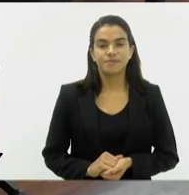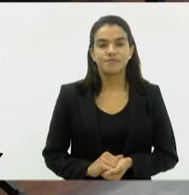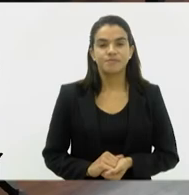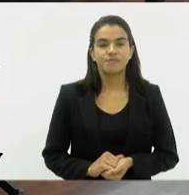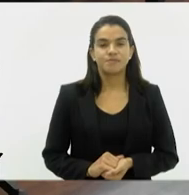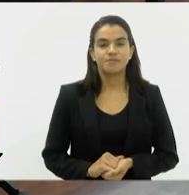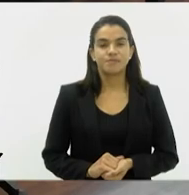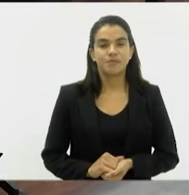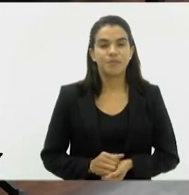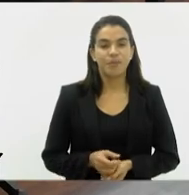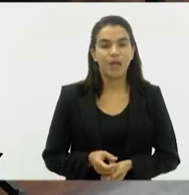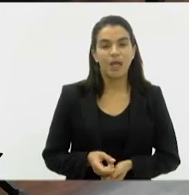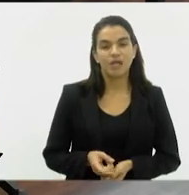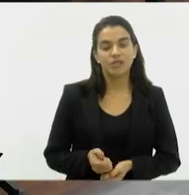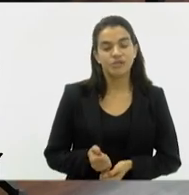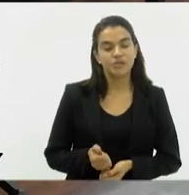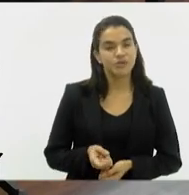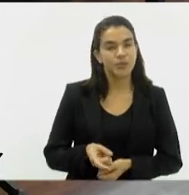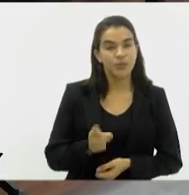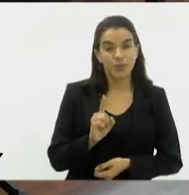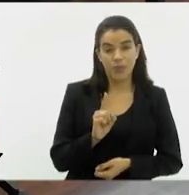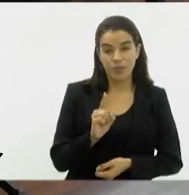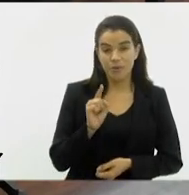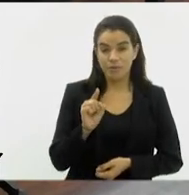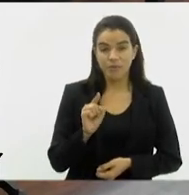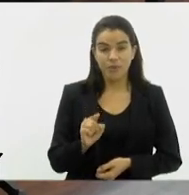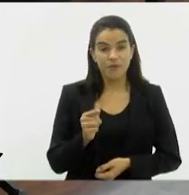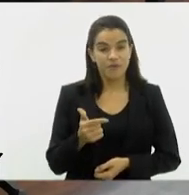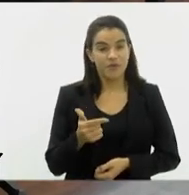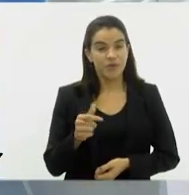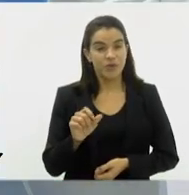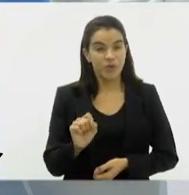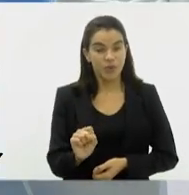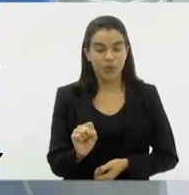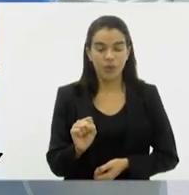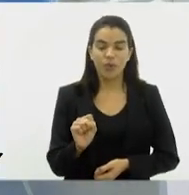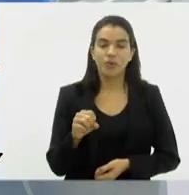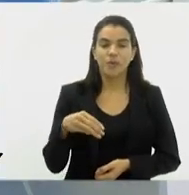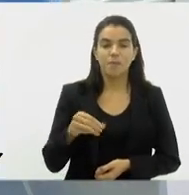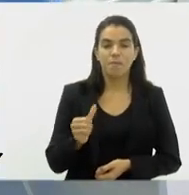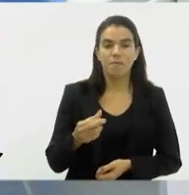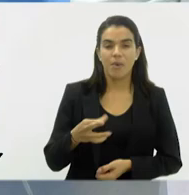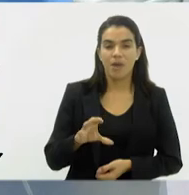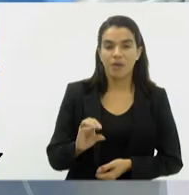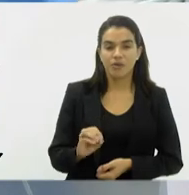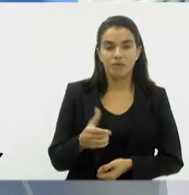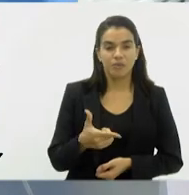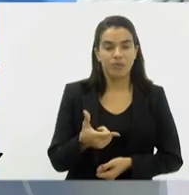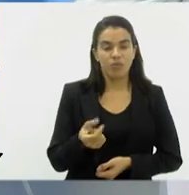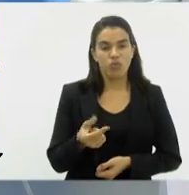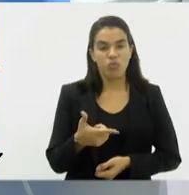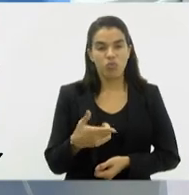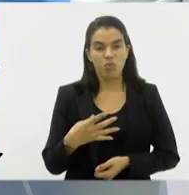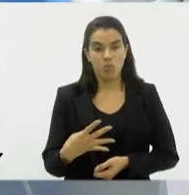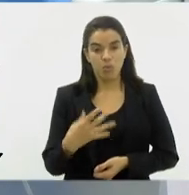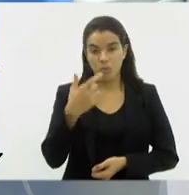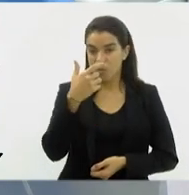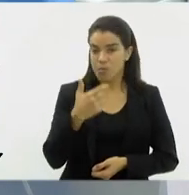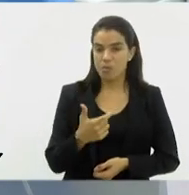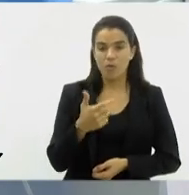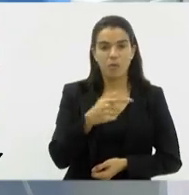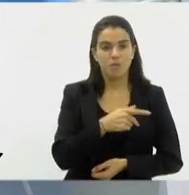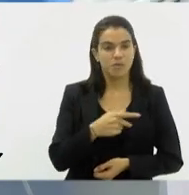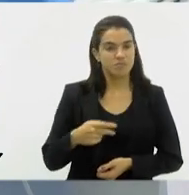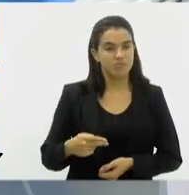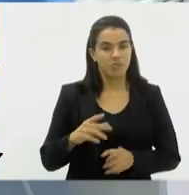às 13:28 do dia 11 de março de 2024 na condição de Presidenta